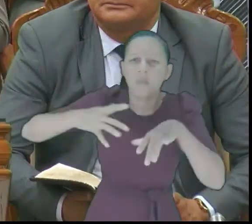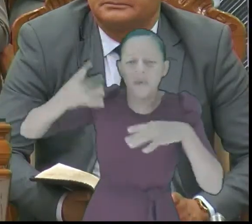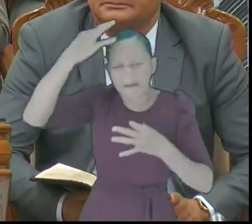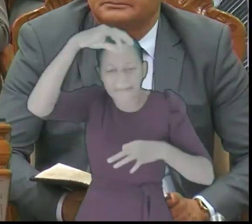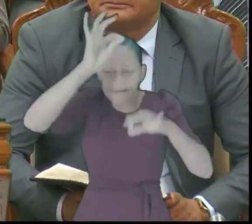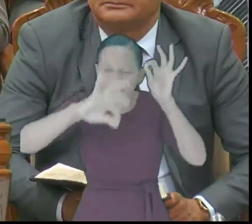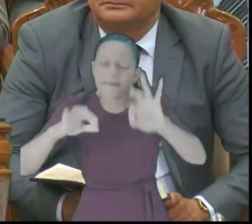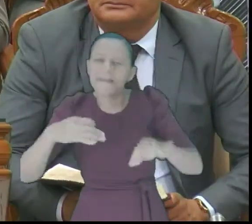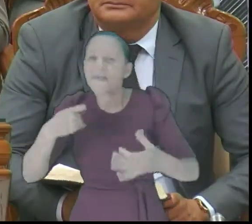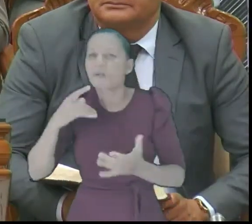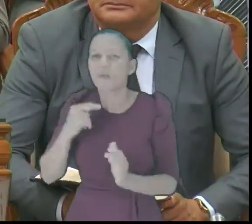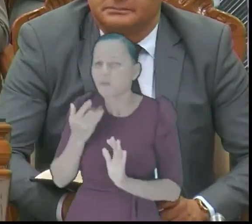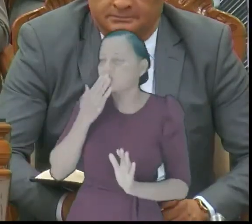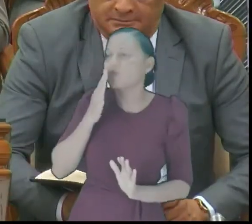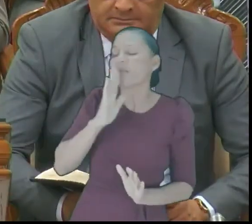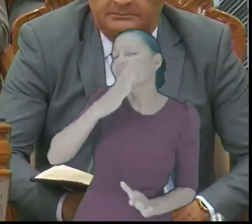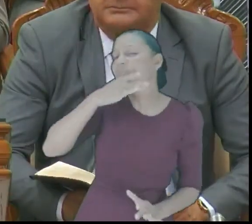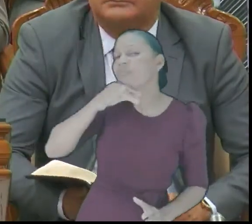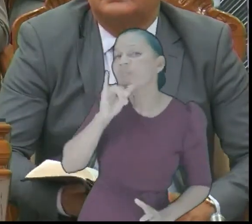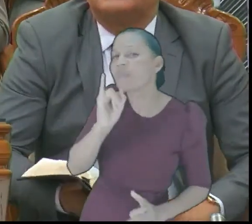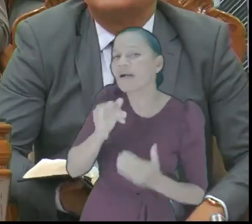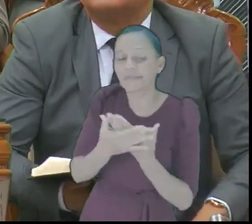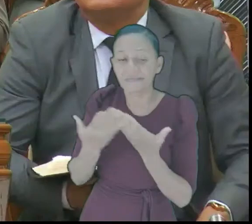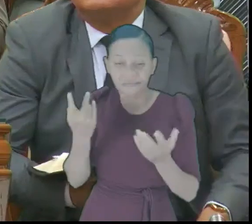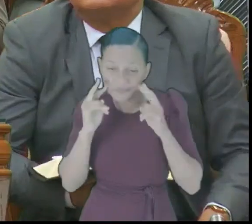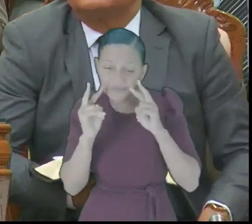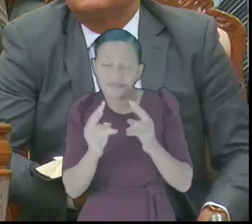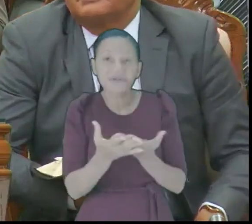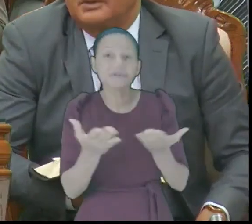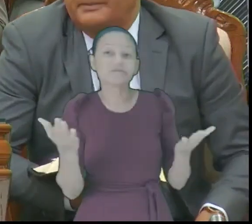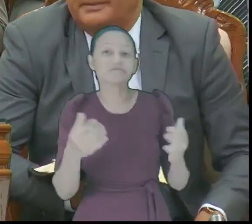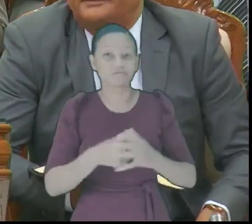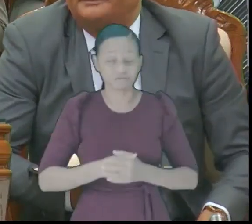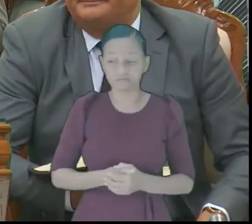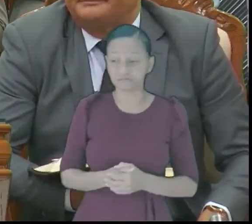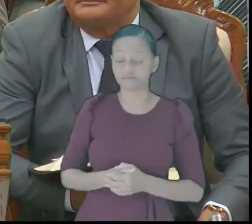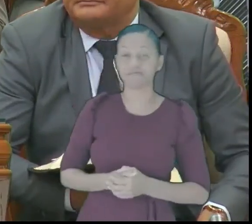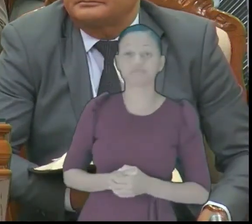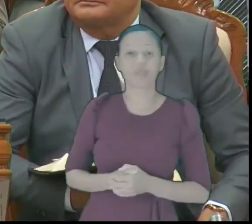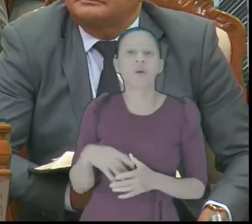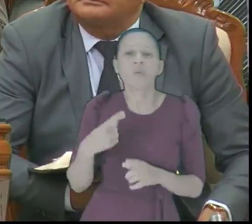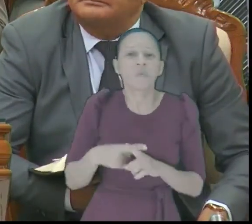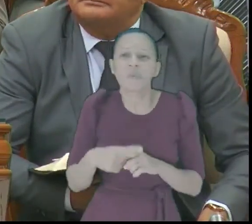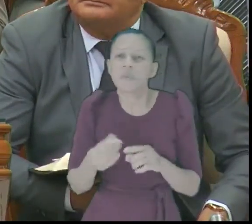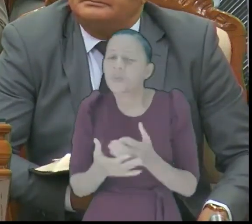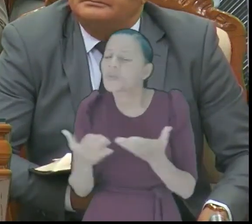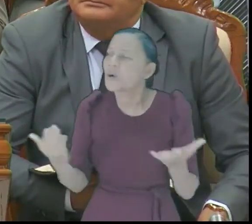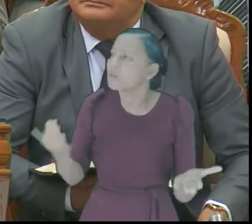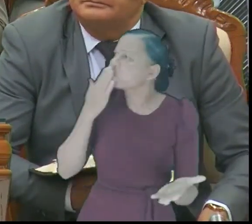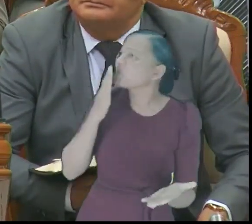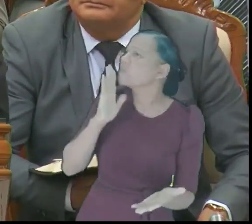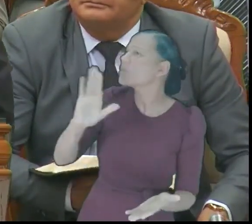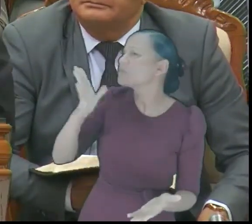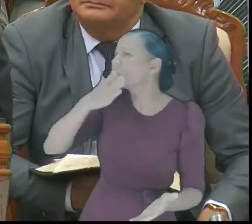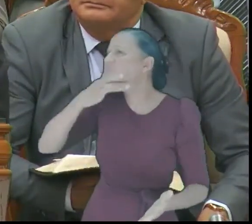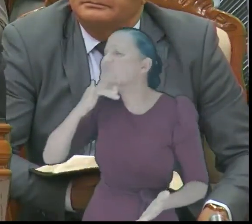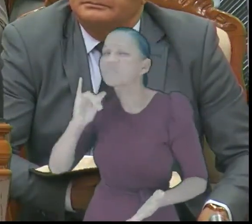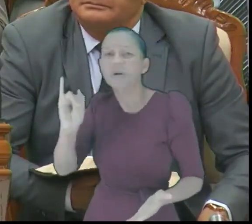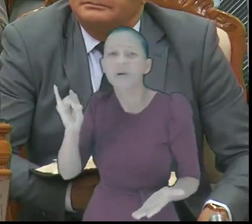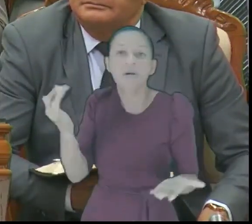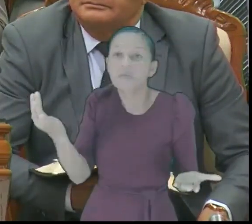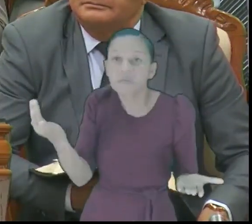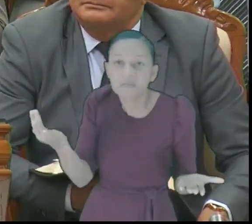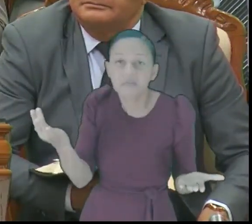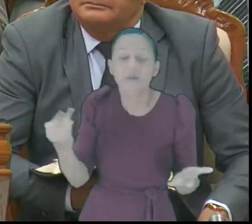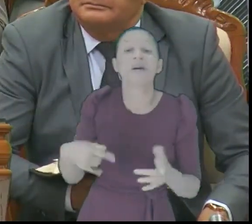de promessa do Pai? Por que Jesus chama? Vamos ver se vocês aprenderam. Por que Jesus diz a promessa do Pai?